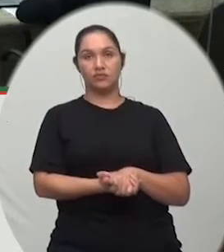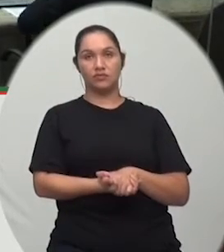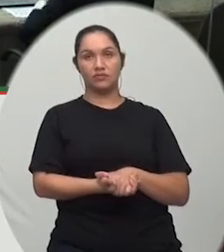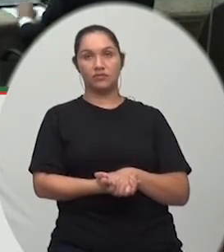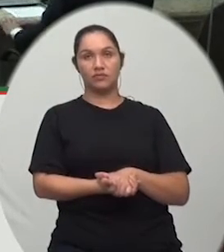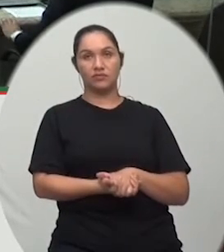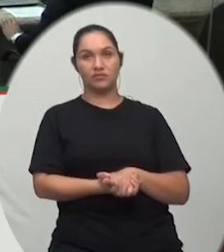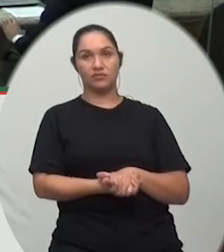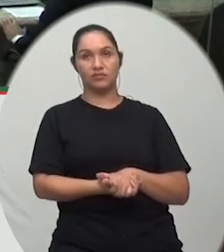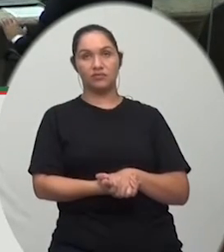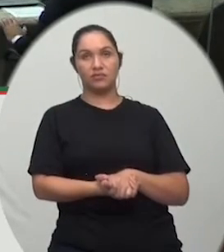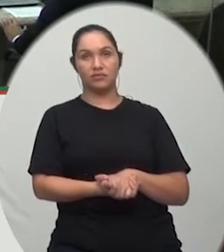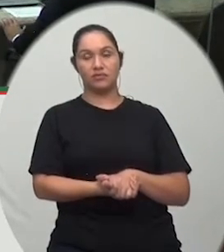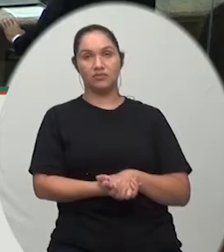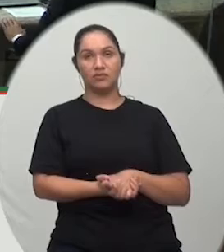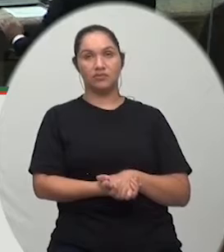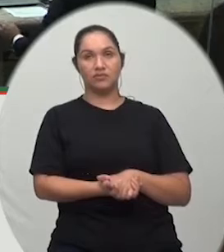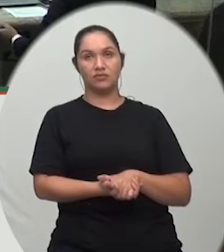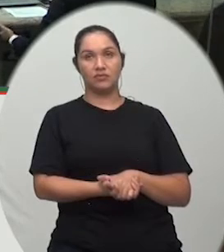Potilek.